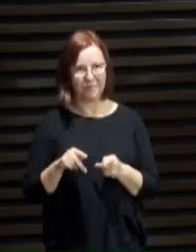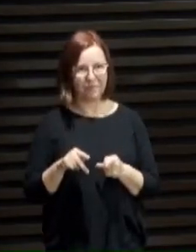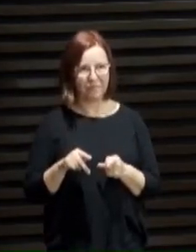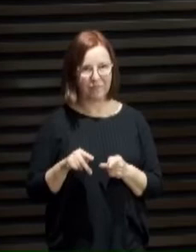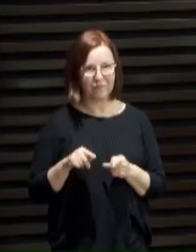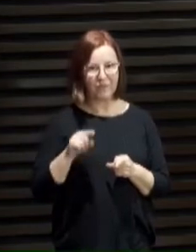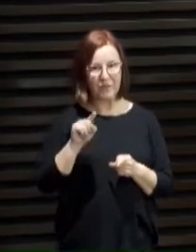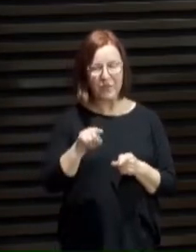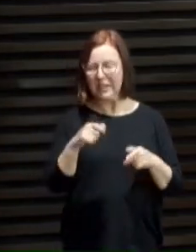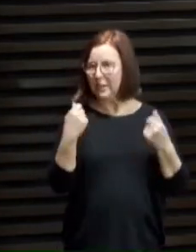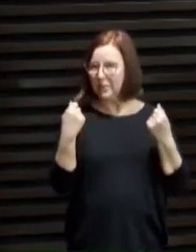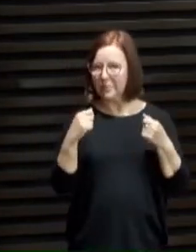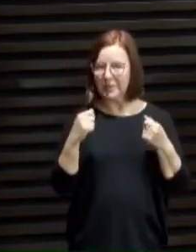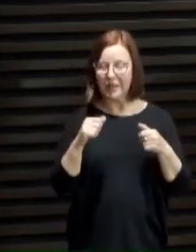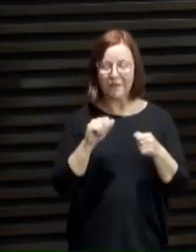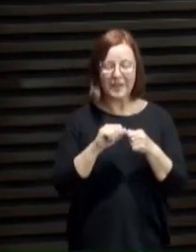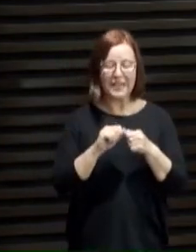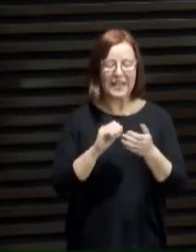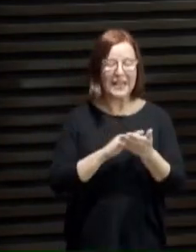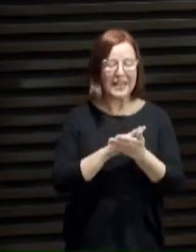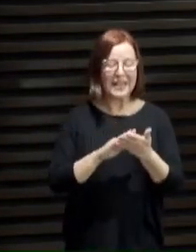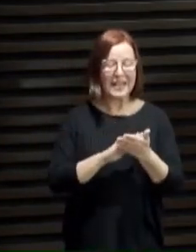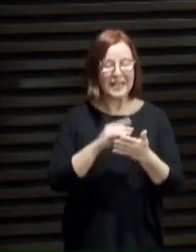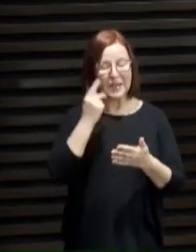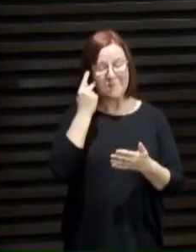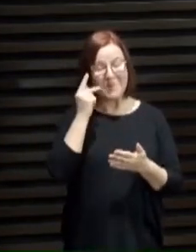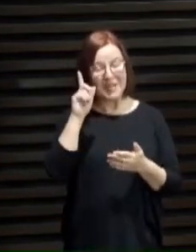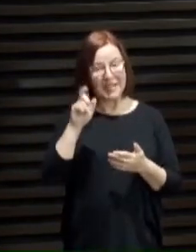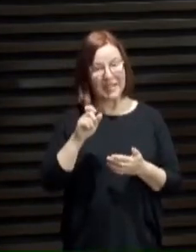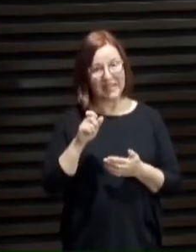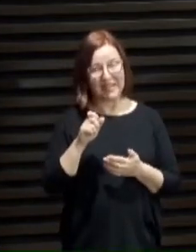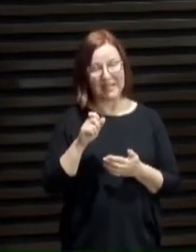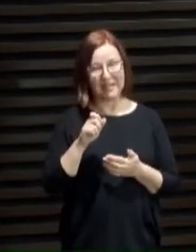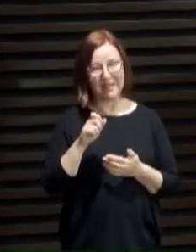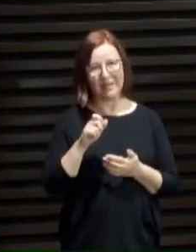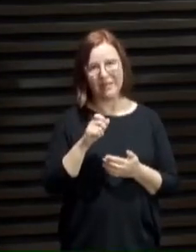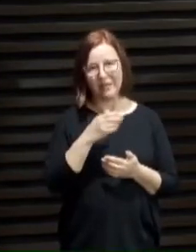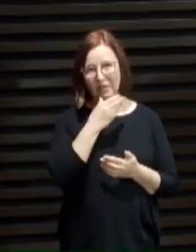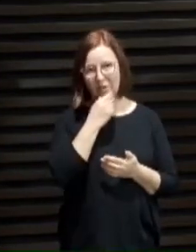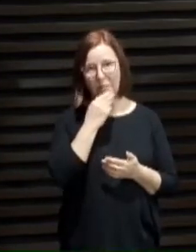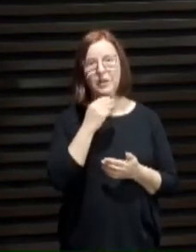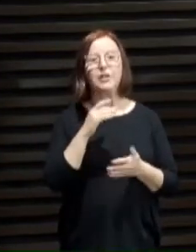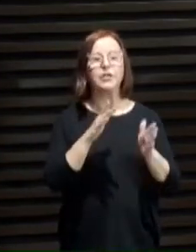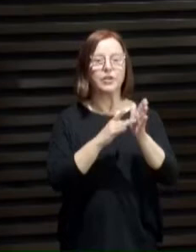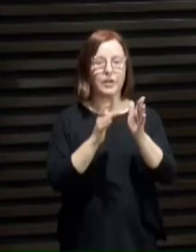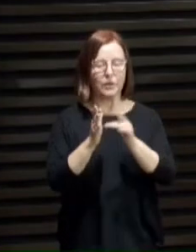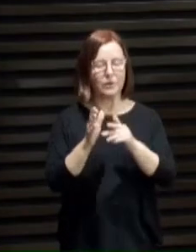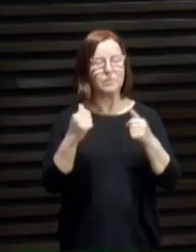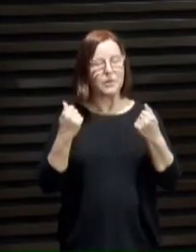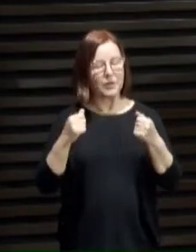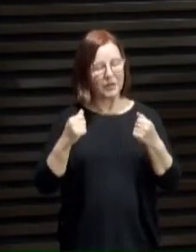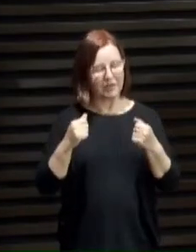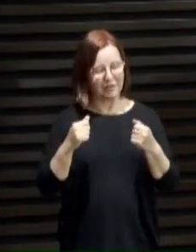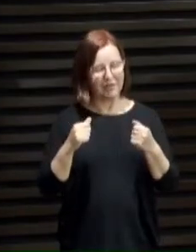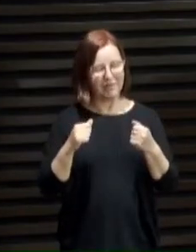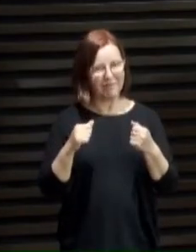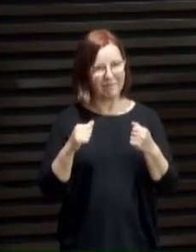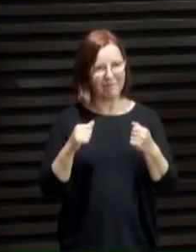Você não precisa fazer nada para ser homem. Jesus precisou fazer algo para ser